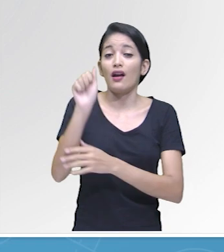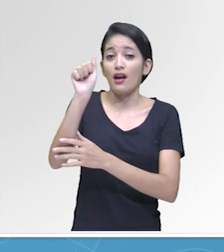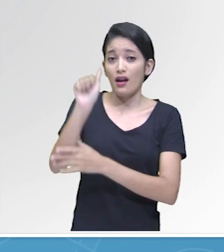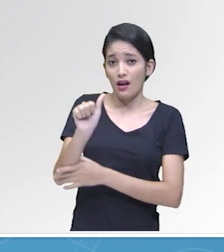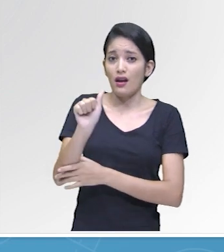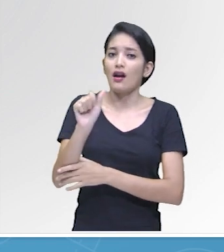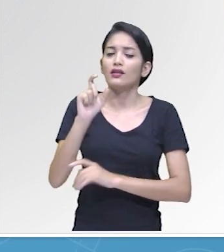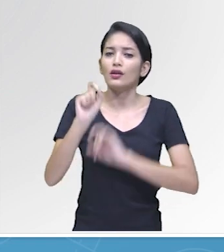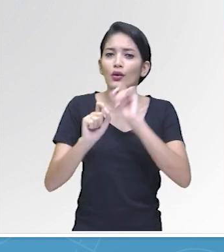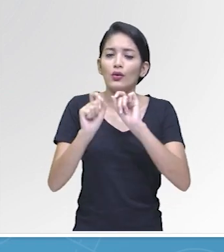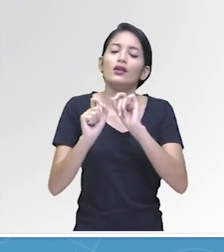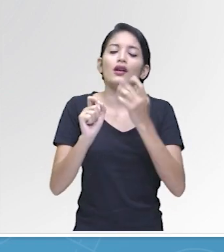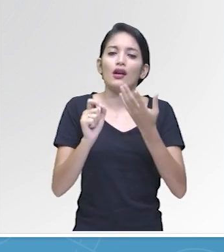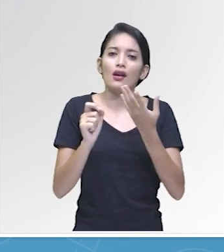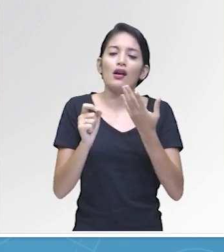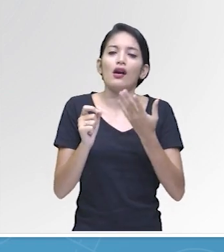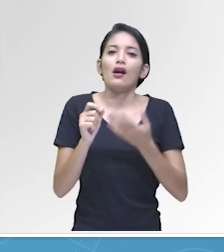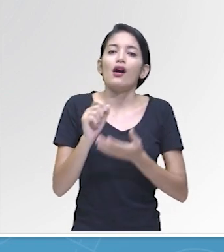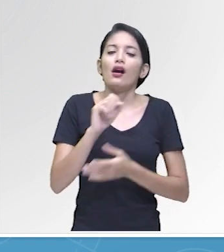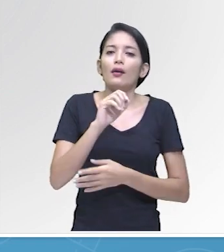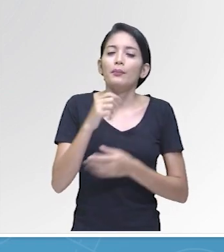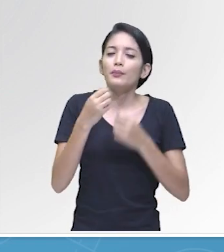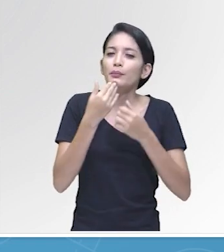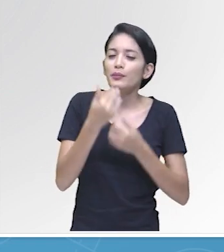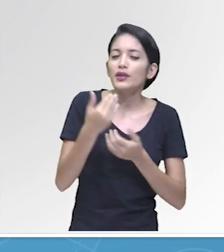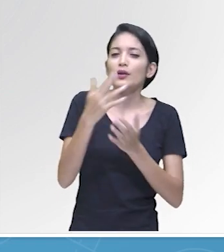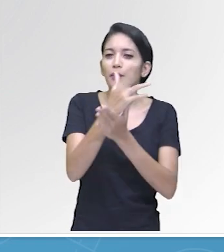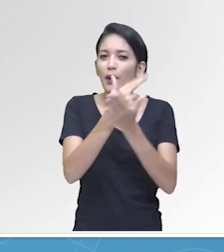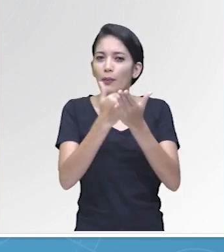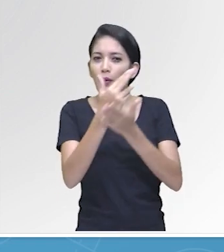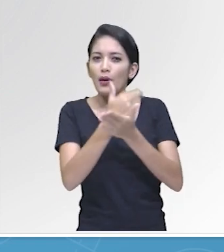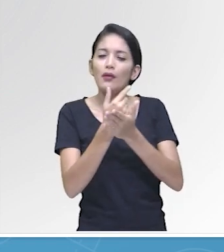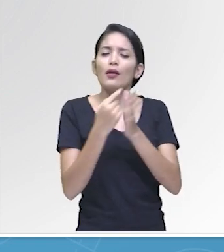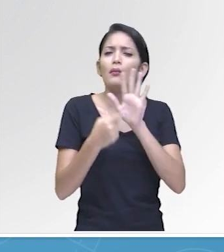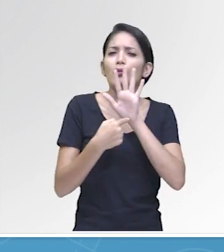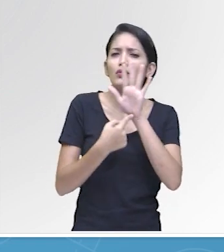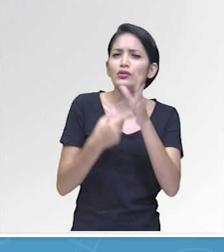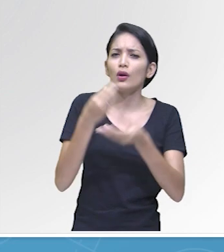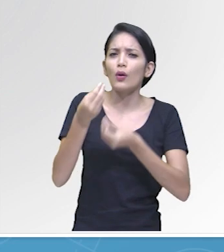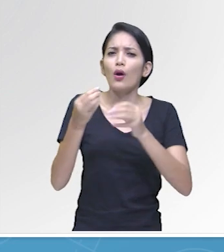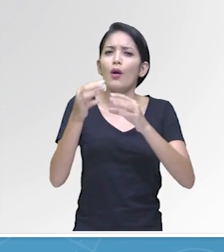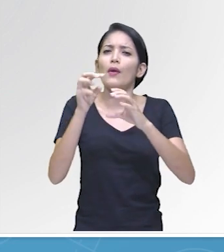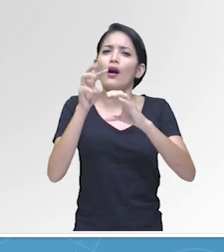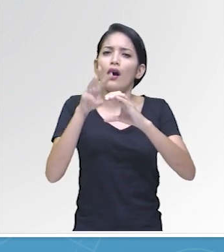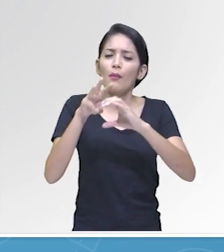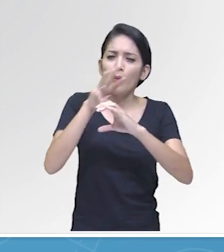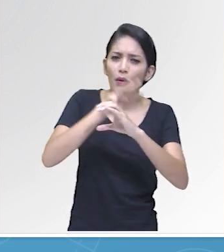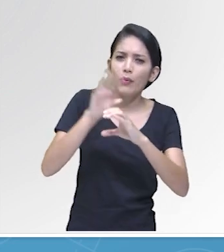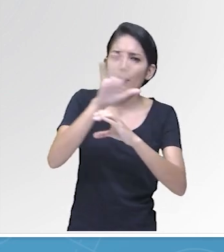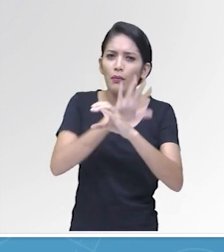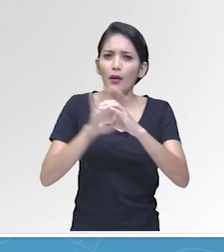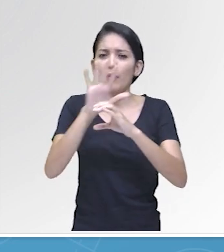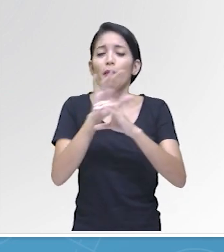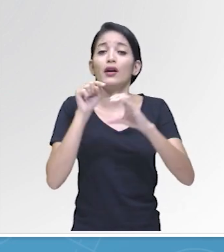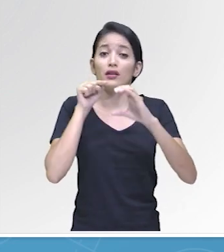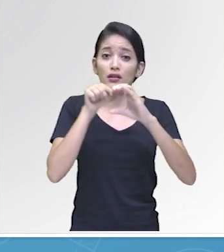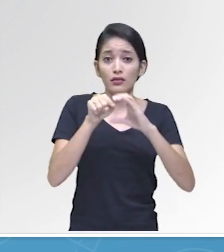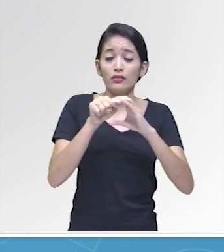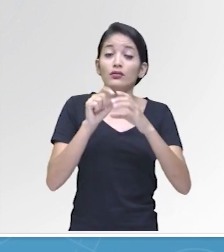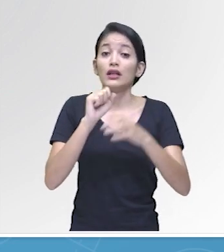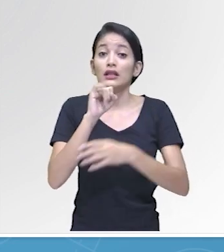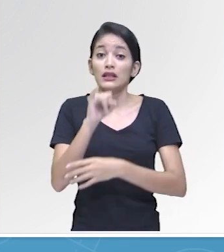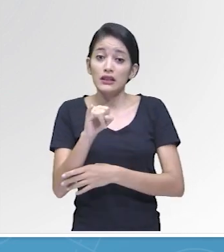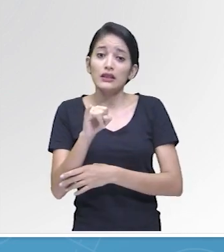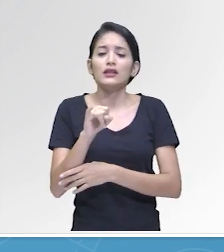A animal, ele pediu para você desenhar e identificar membrana plasmática, citoplasma e núcleo. Então, se seu desenho foi